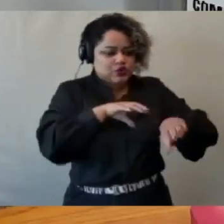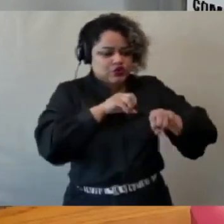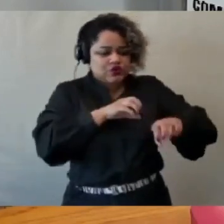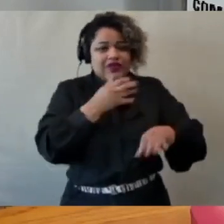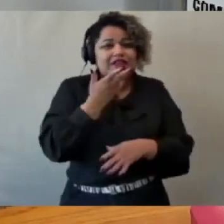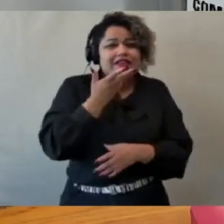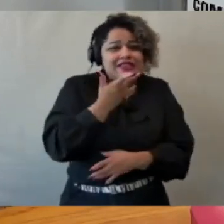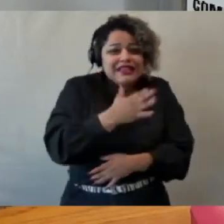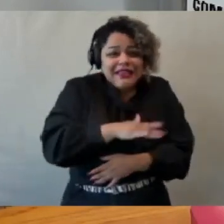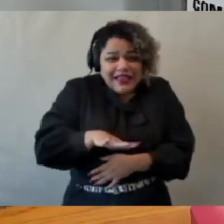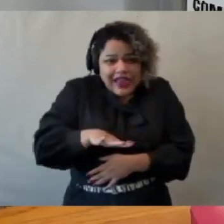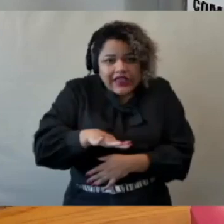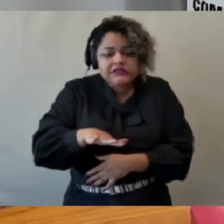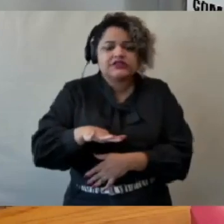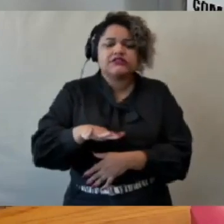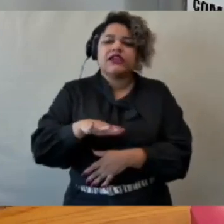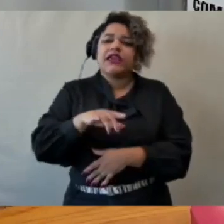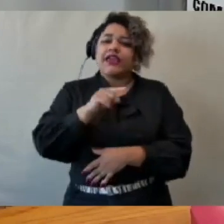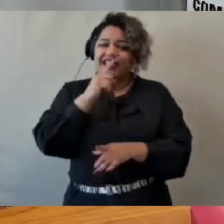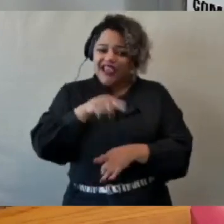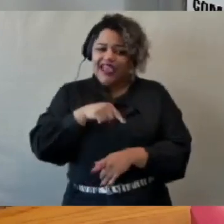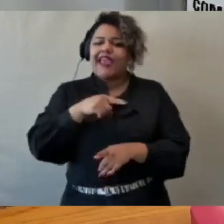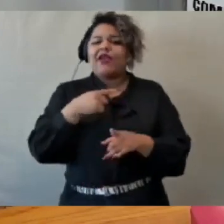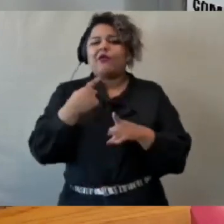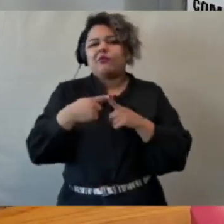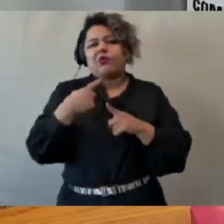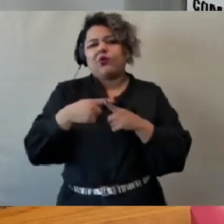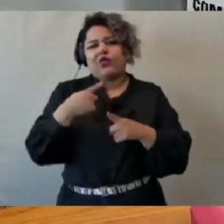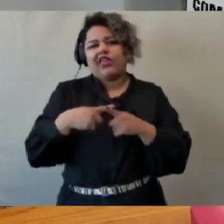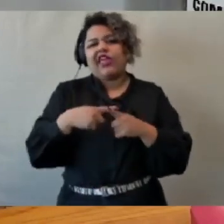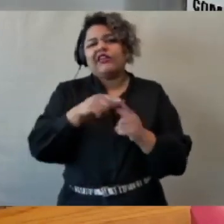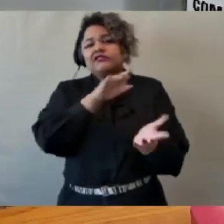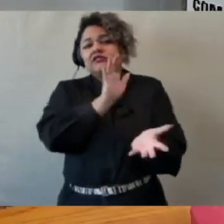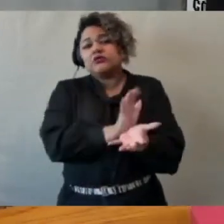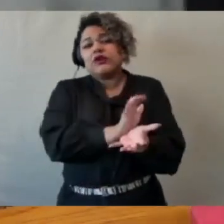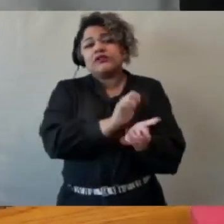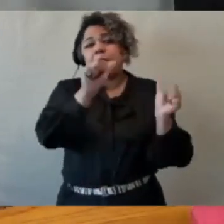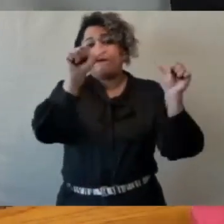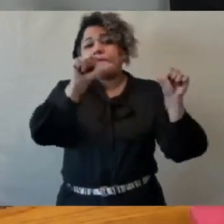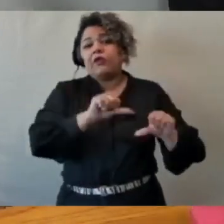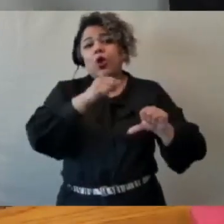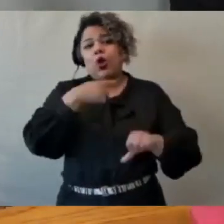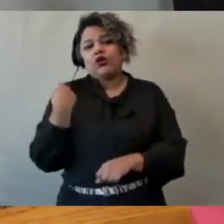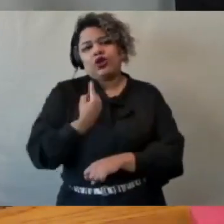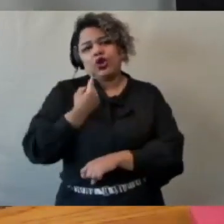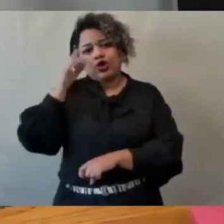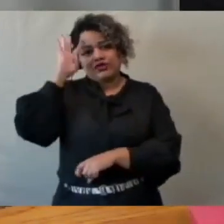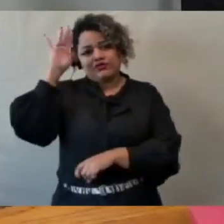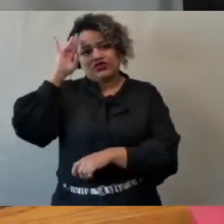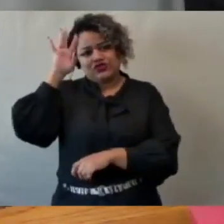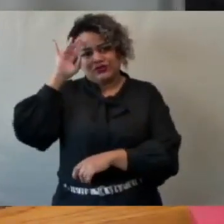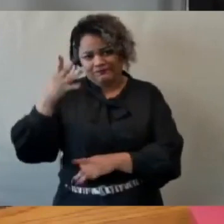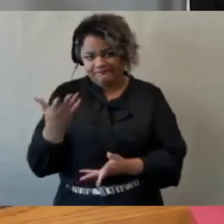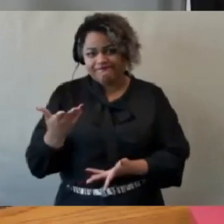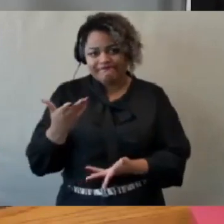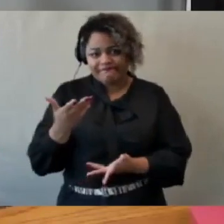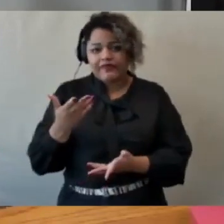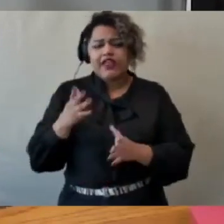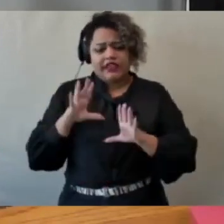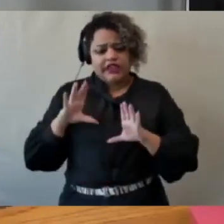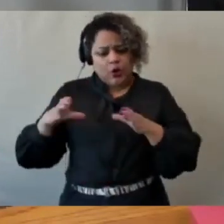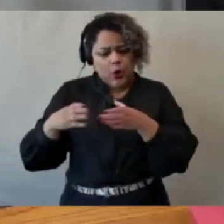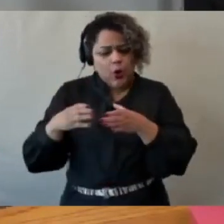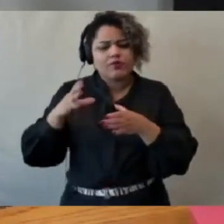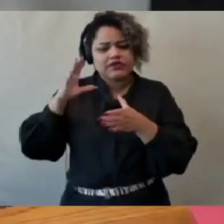muito pior do que a gente imaginava, né? E acredito que essa comissão aqui hoje ela deve ter anotado tudo